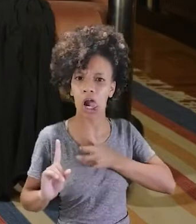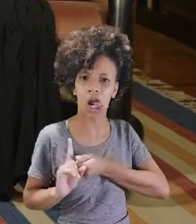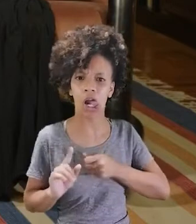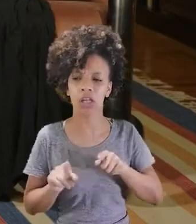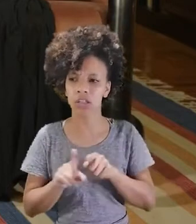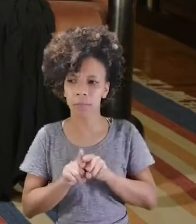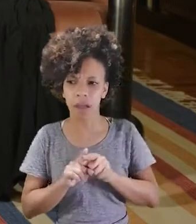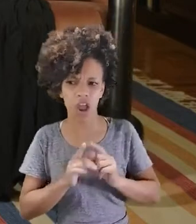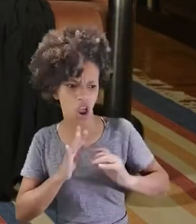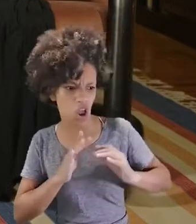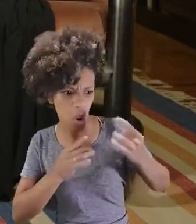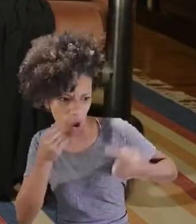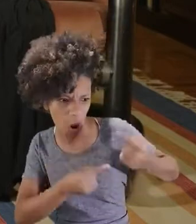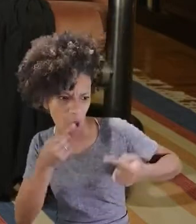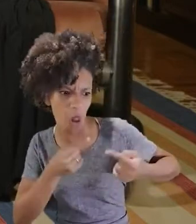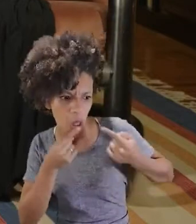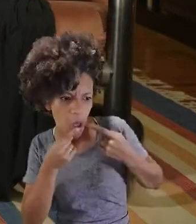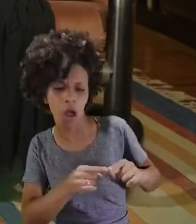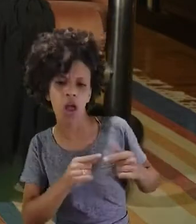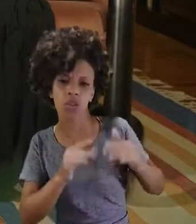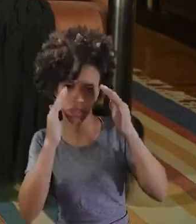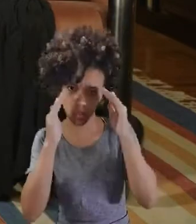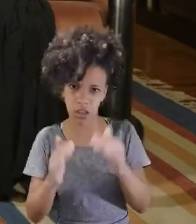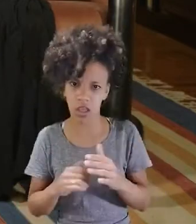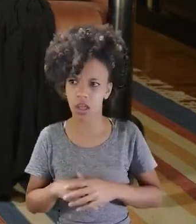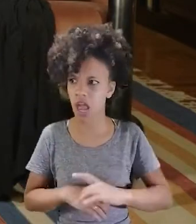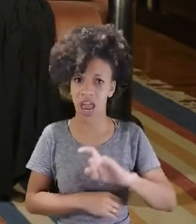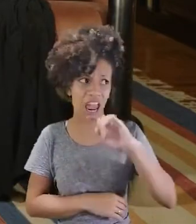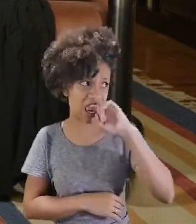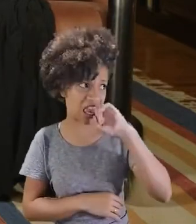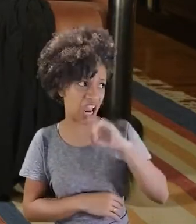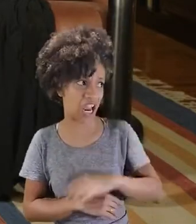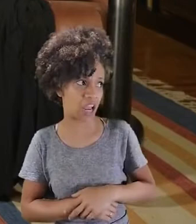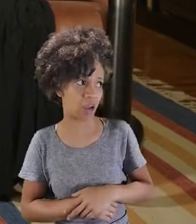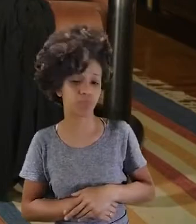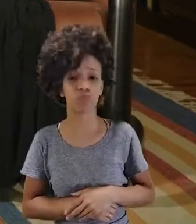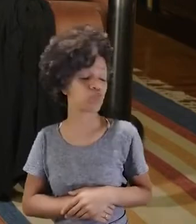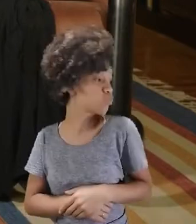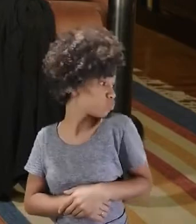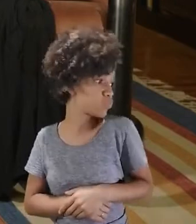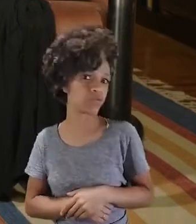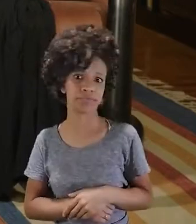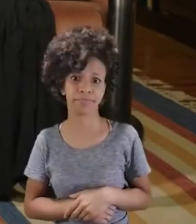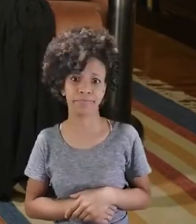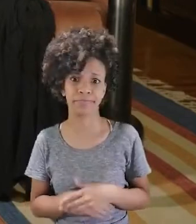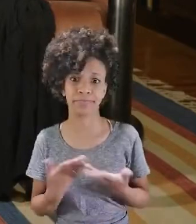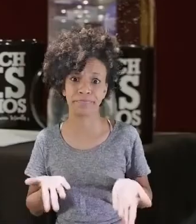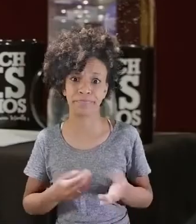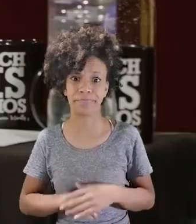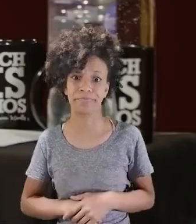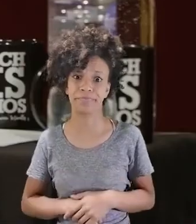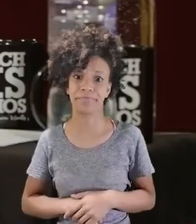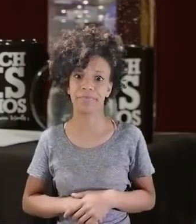invejam e caluniam e os que não respeito à ética do Grêmio inverte inveja tá Beijo no ombro Beijinho no Ombro é